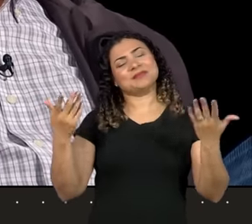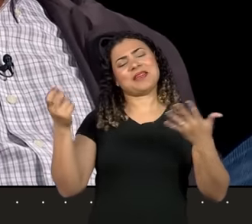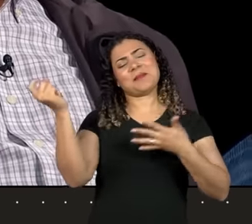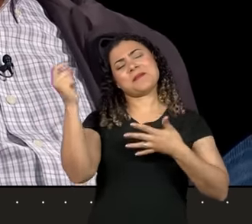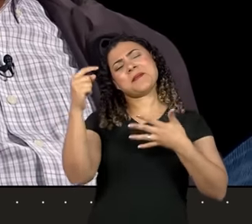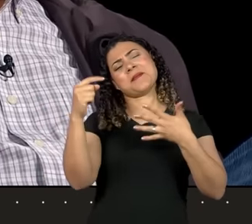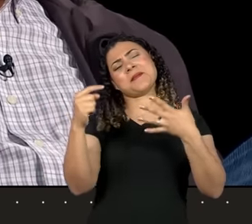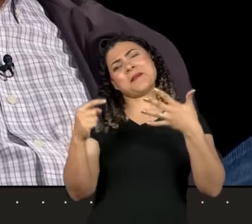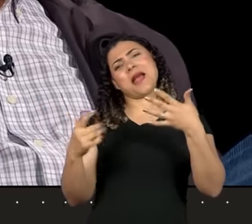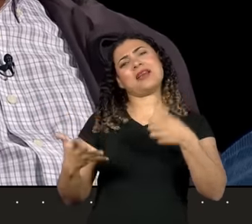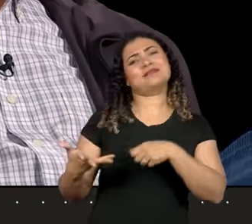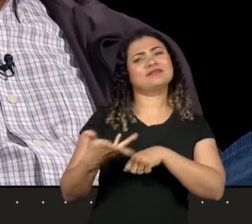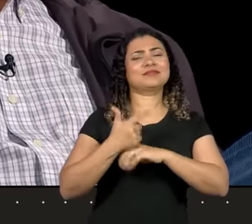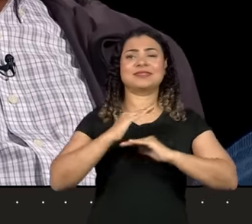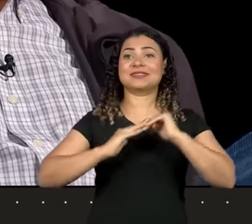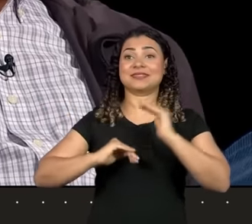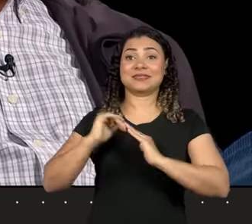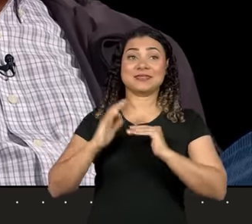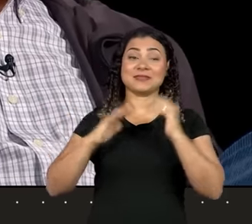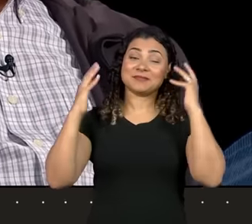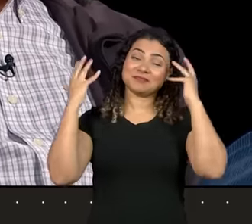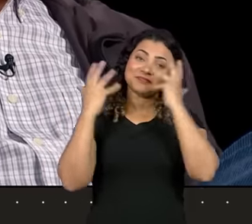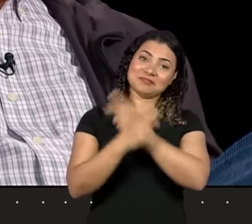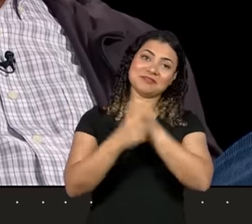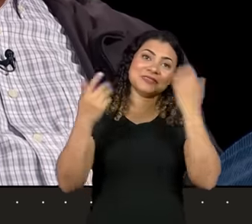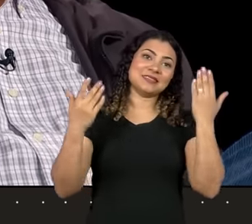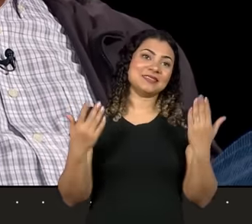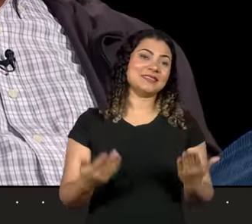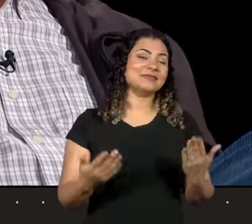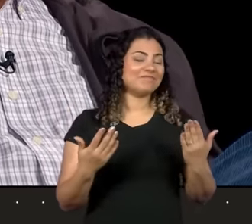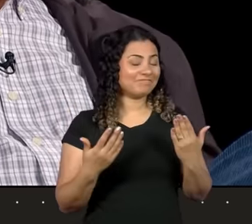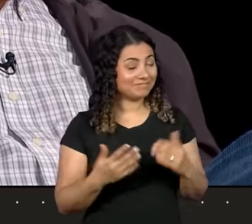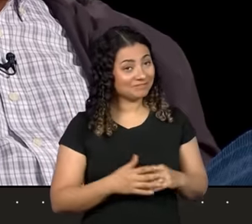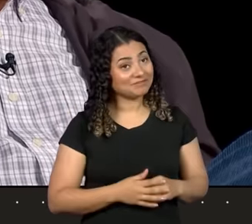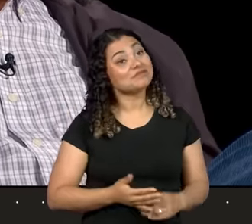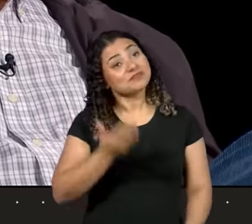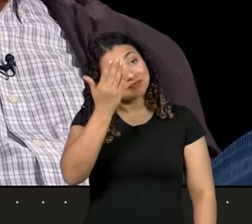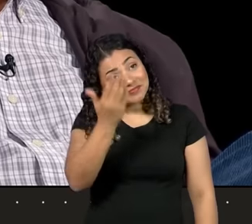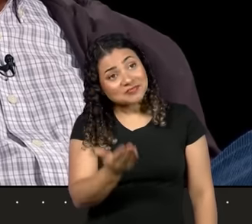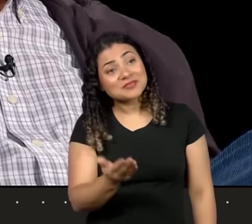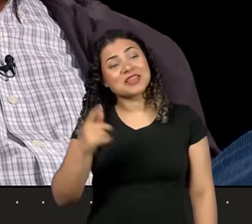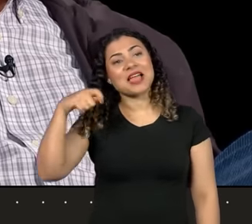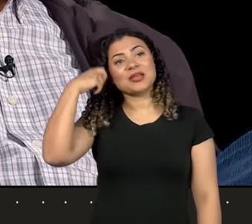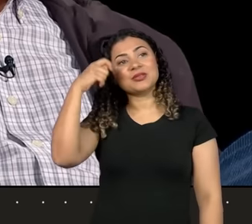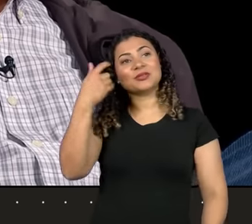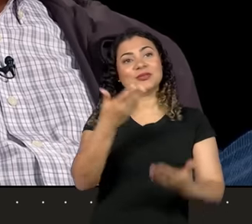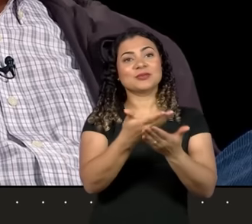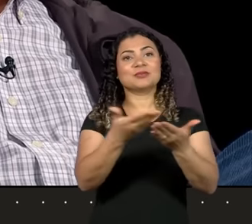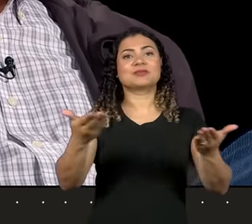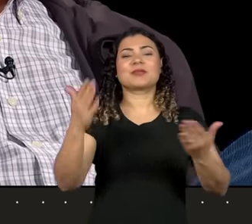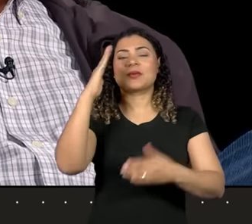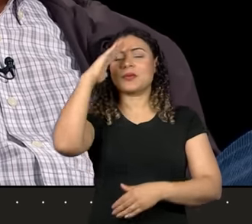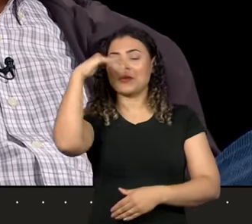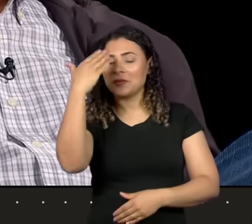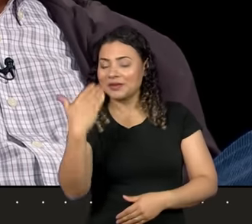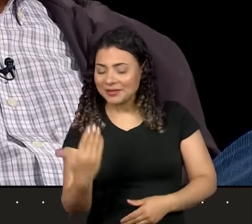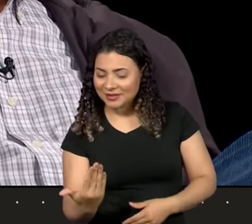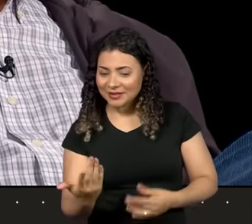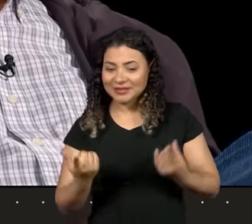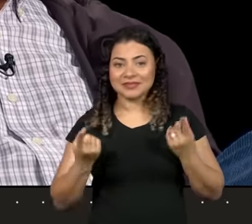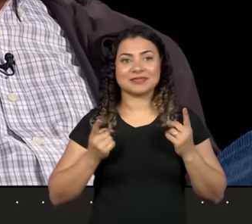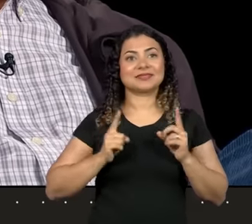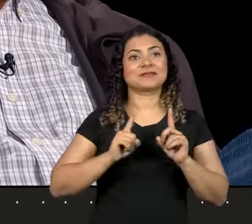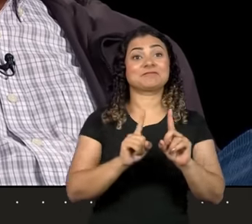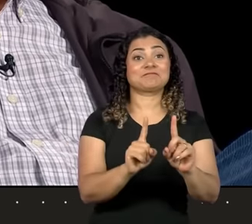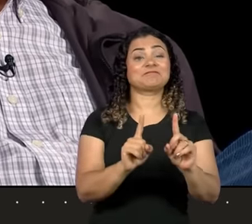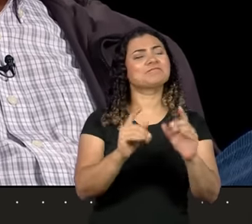tem uma carreira tão bonita, tão vasta, e é esse ator que está aí no seu esplendor sendo homenageado pelo Persona.